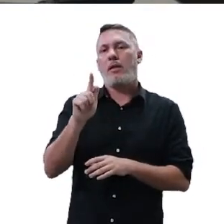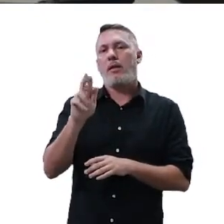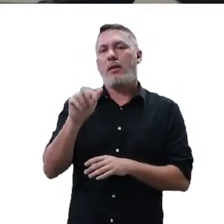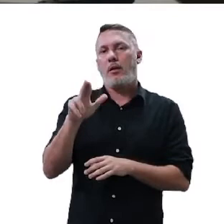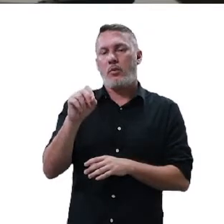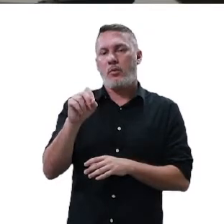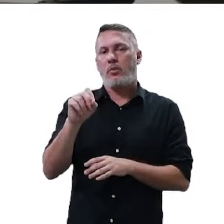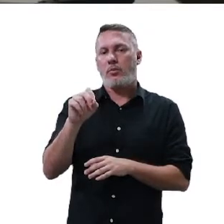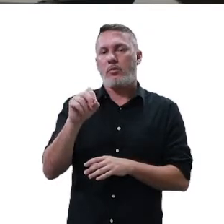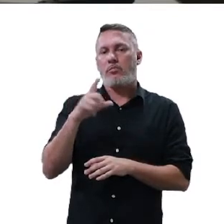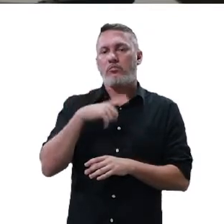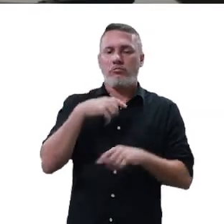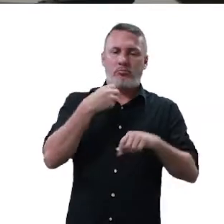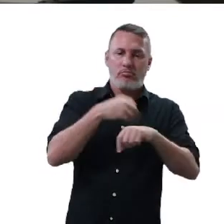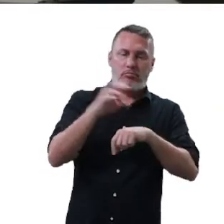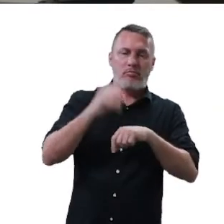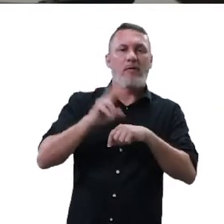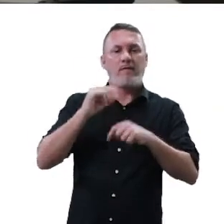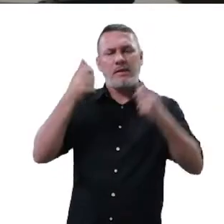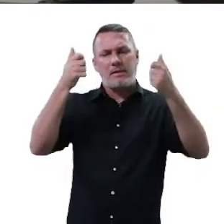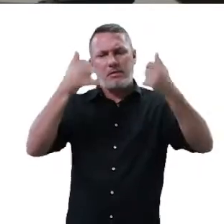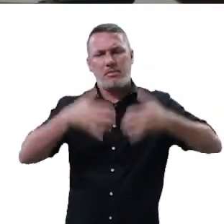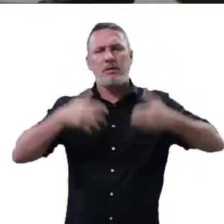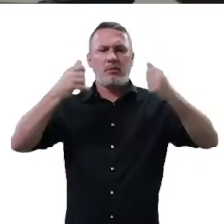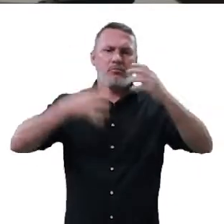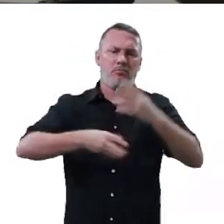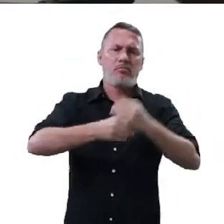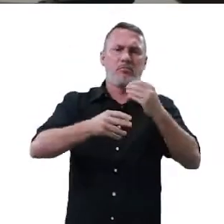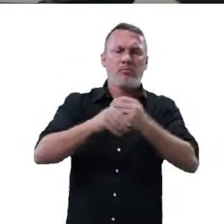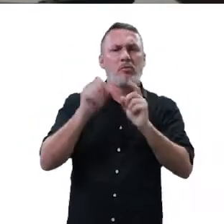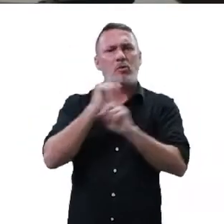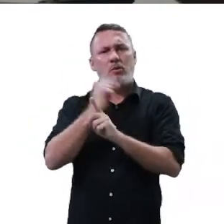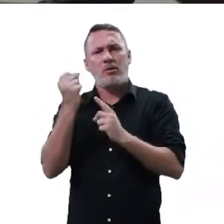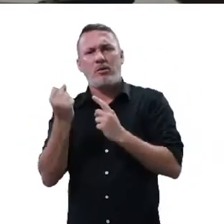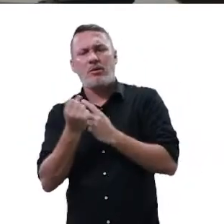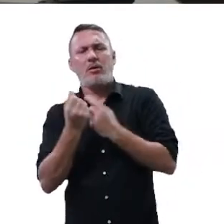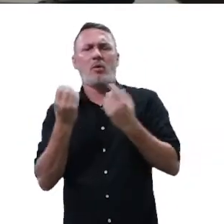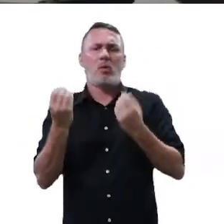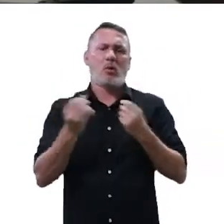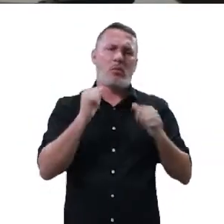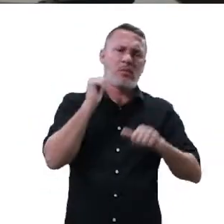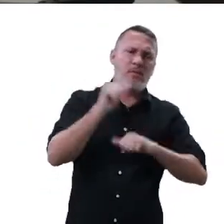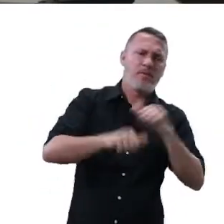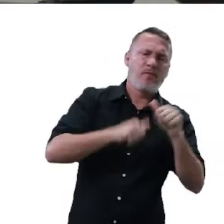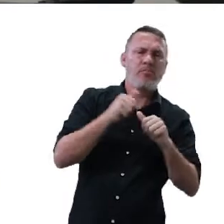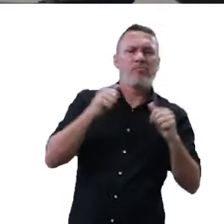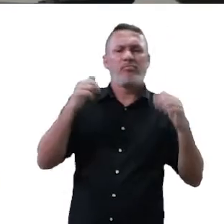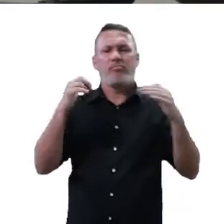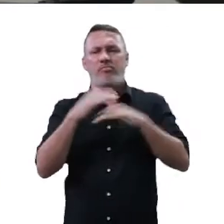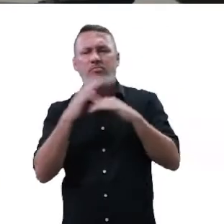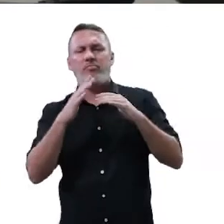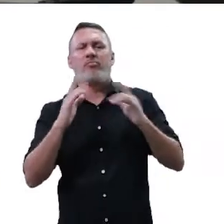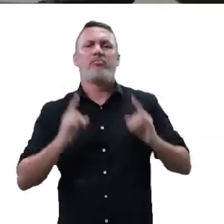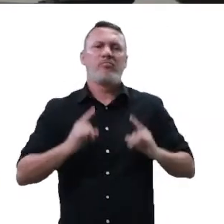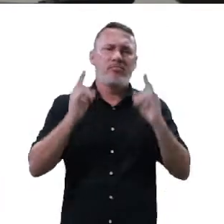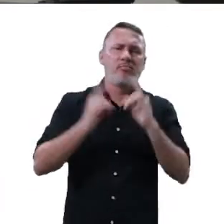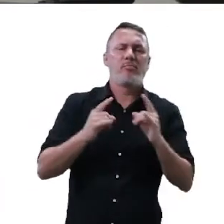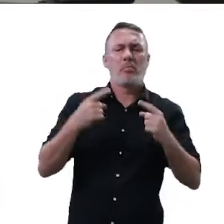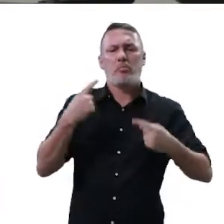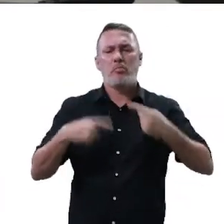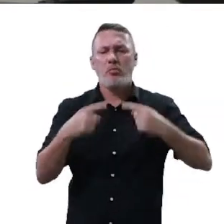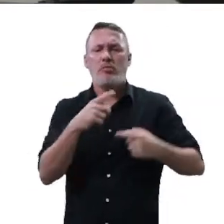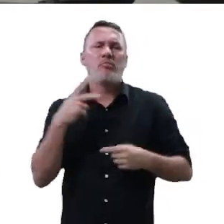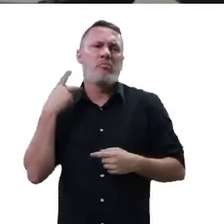dava conta mais para explicar tudo o que estava acontecendo na sociedade. A sociedade passou por transformação, a urbanização,